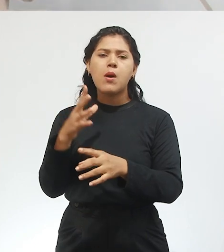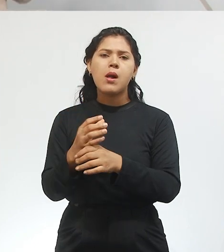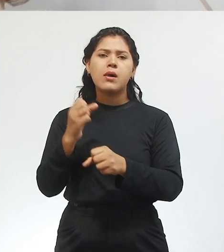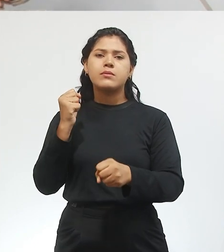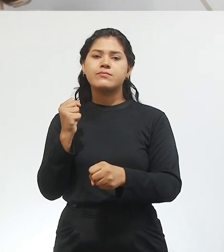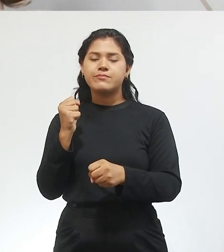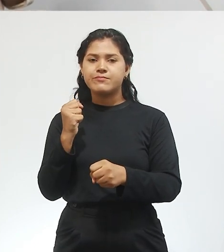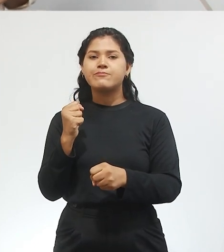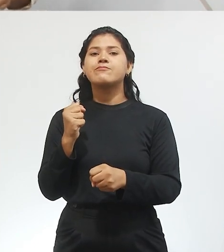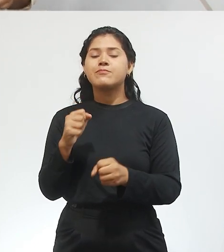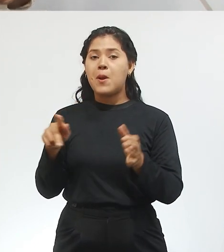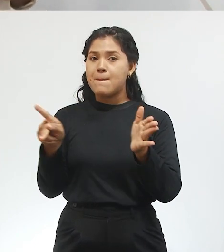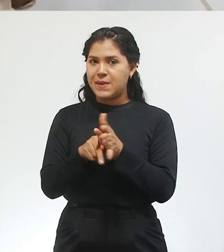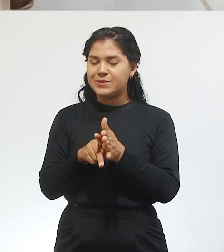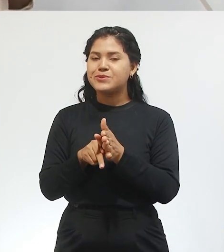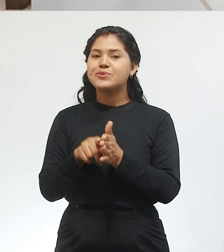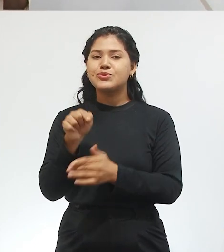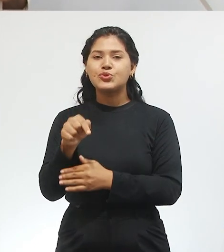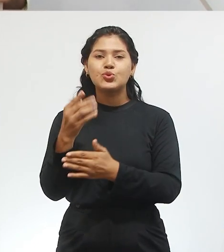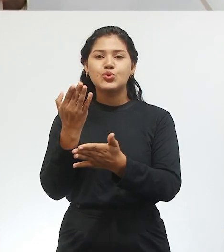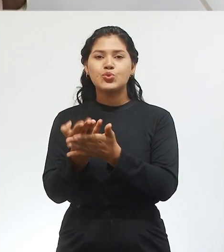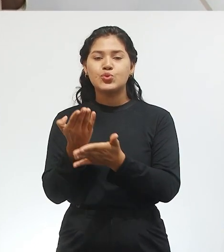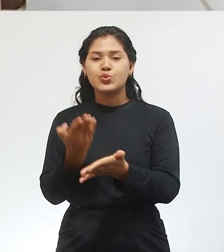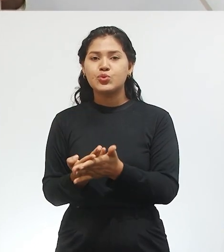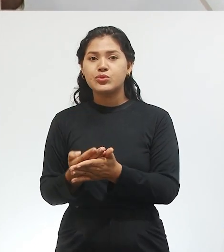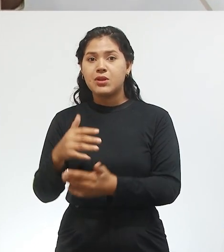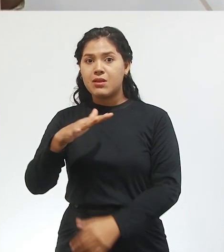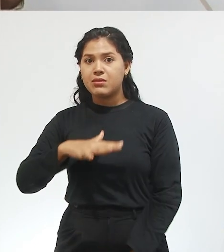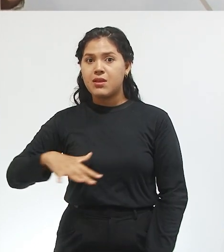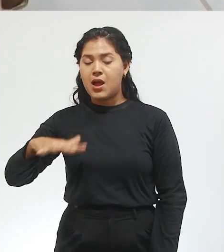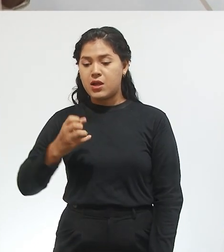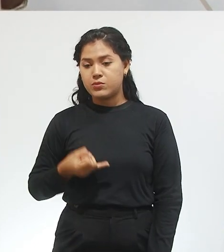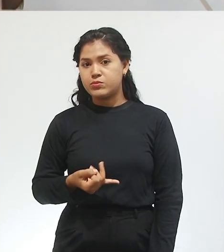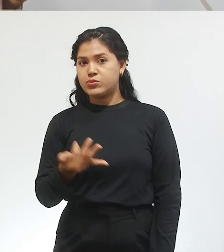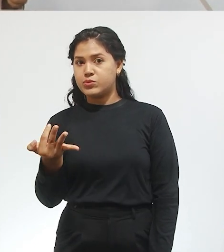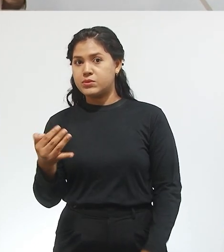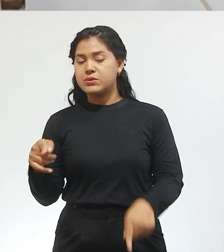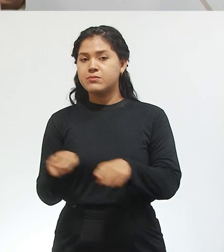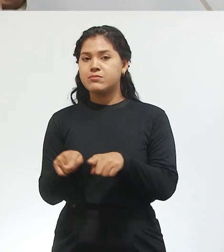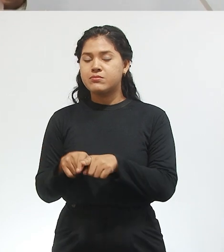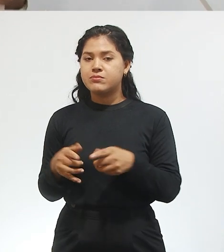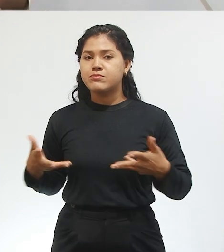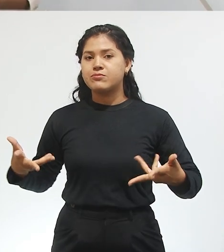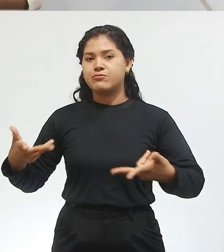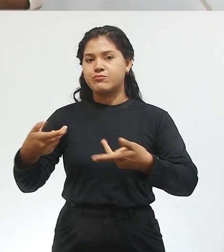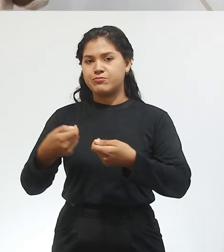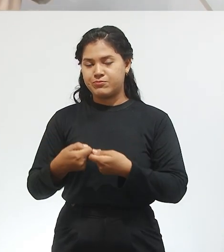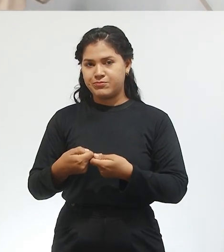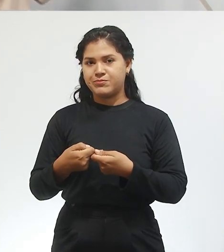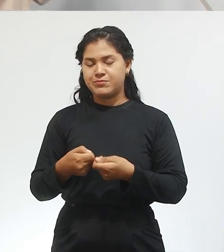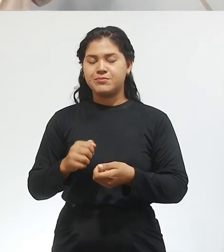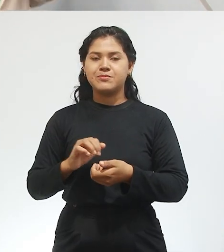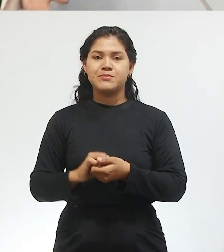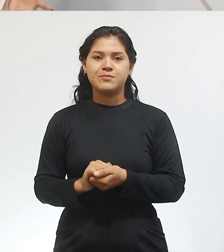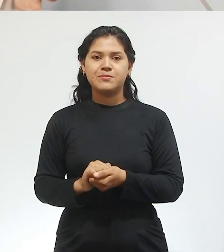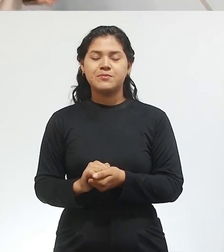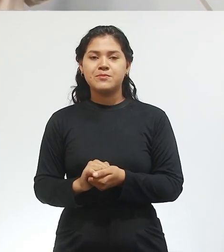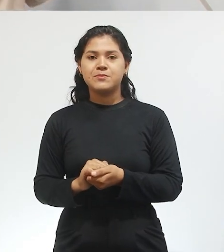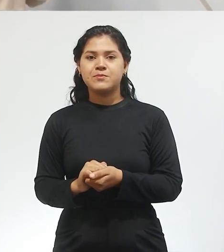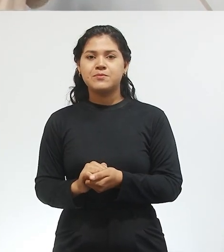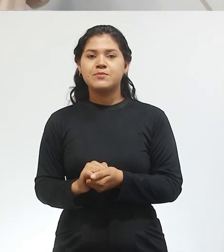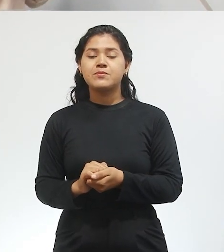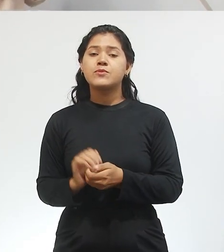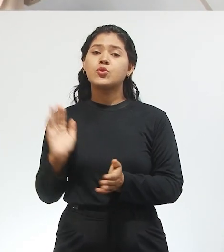O patrimônio, que é estudado tanto nos seus aspectos qualitativos quanto quantitativos. E, por